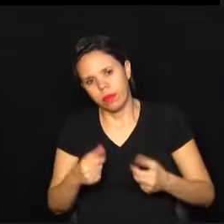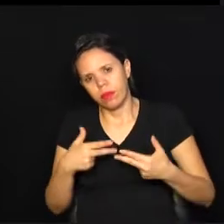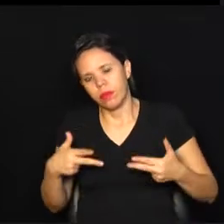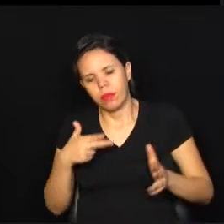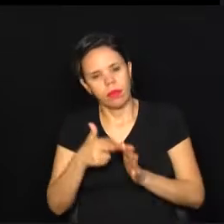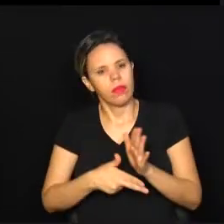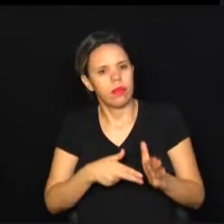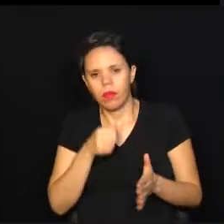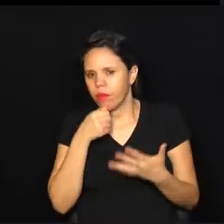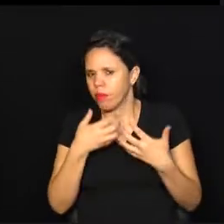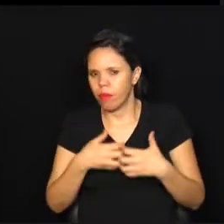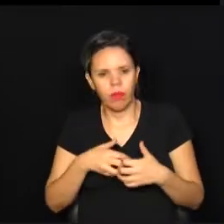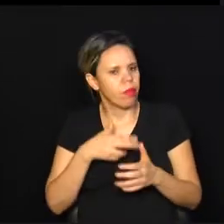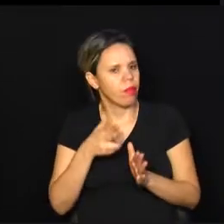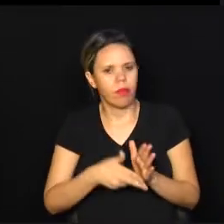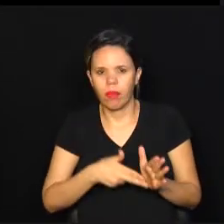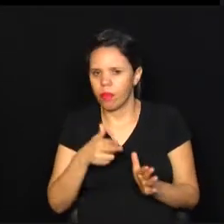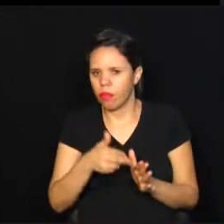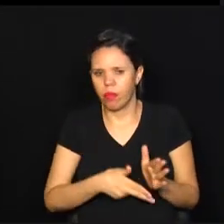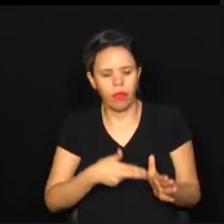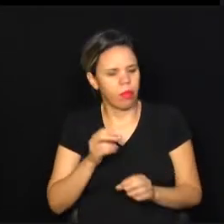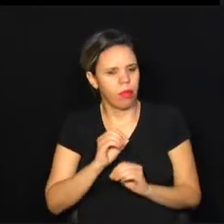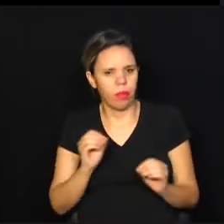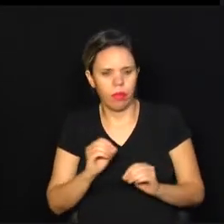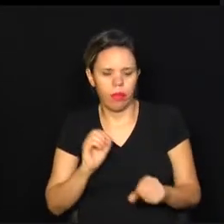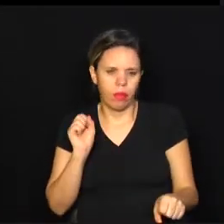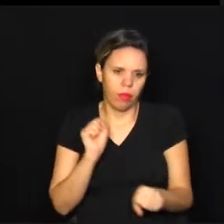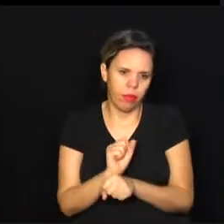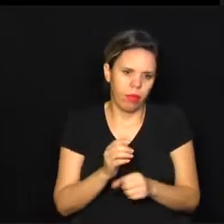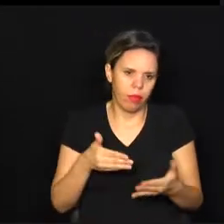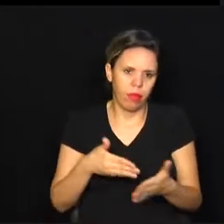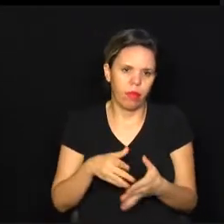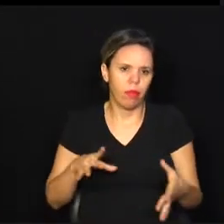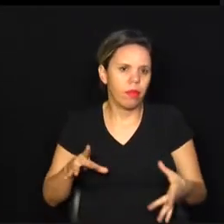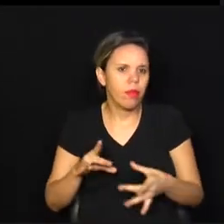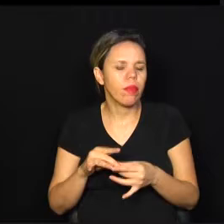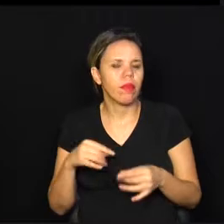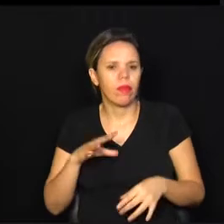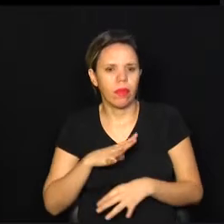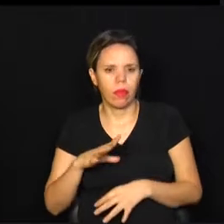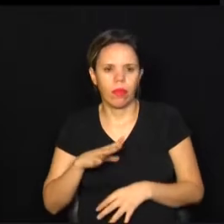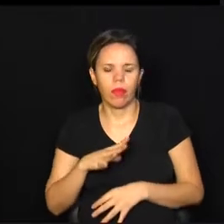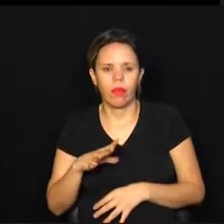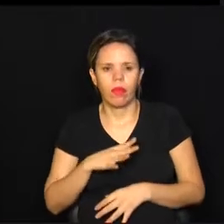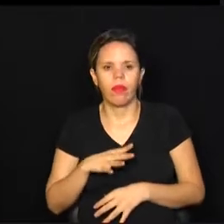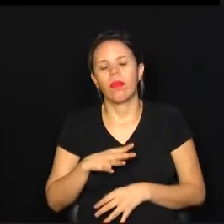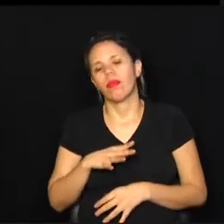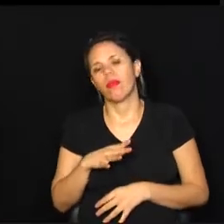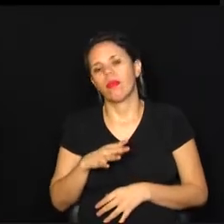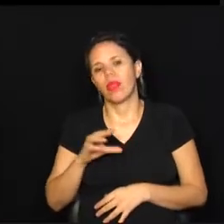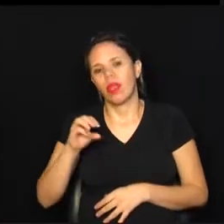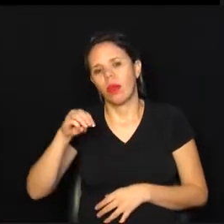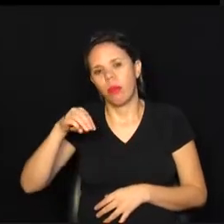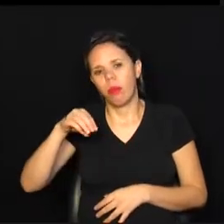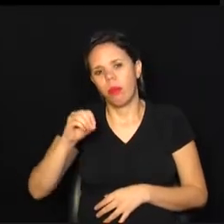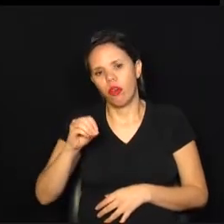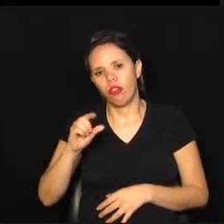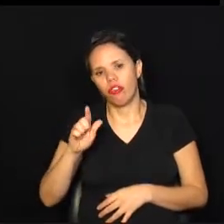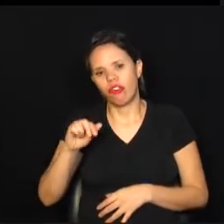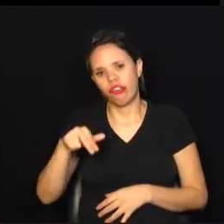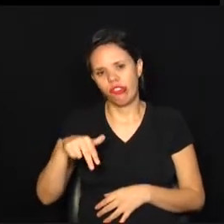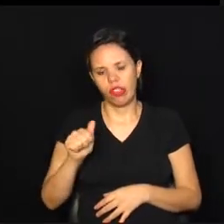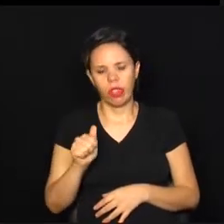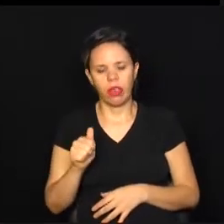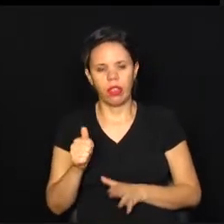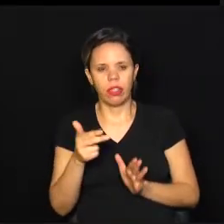estão em funcionamento, que ligaram aí a nossa cidade, então a Mogiana, né, ali a estrada